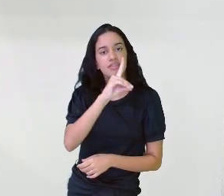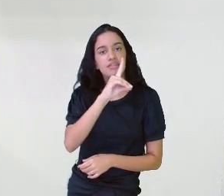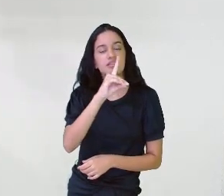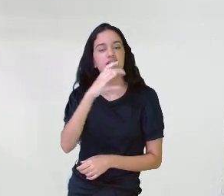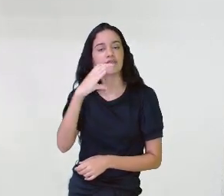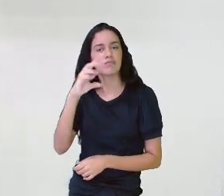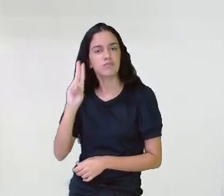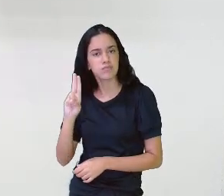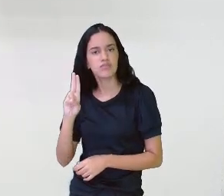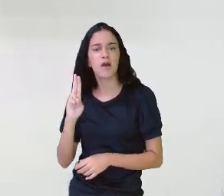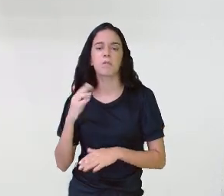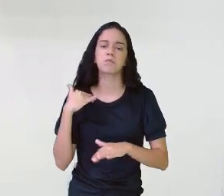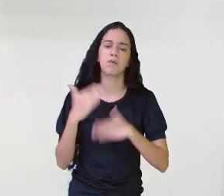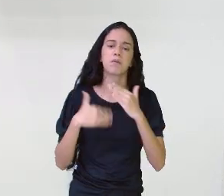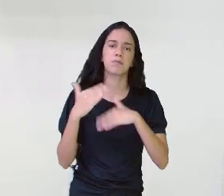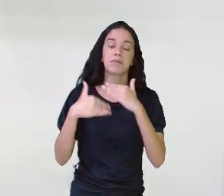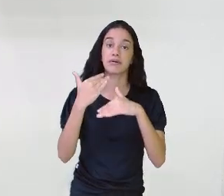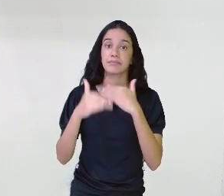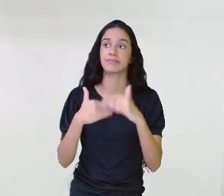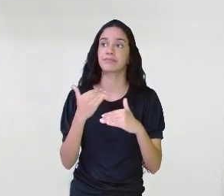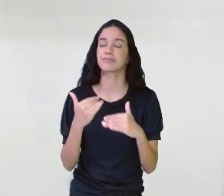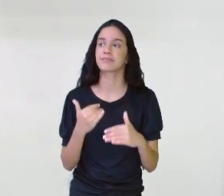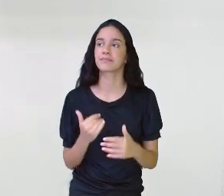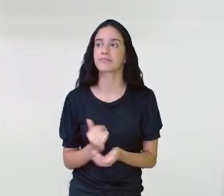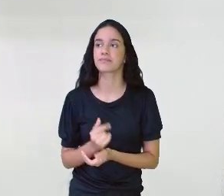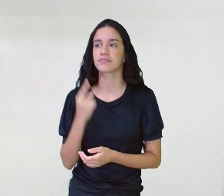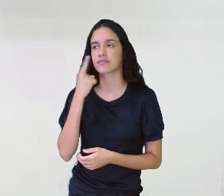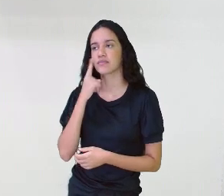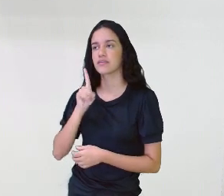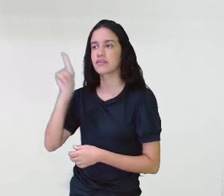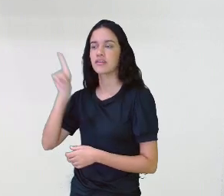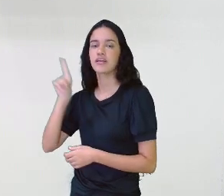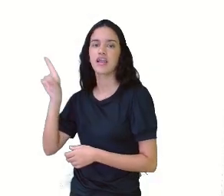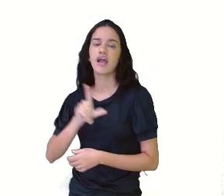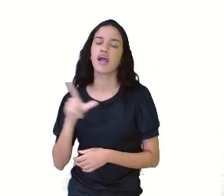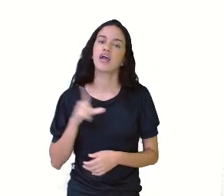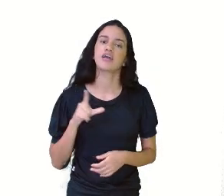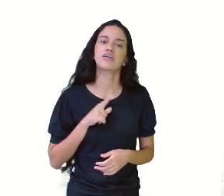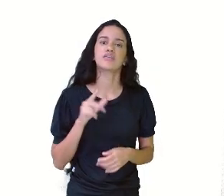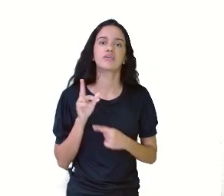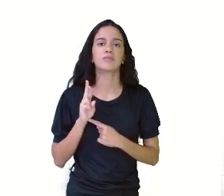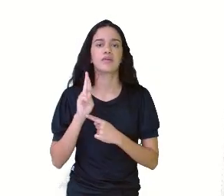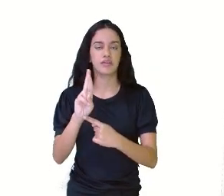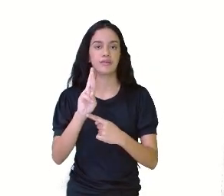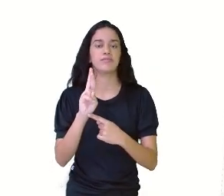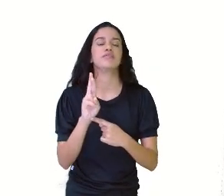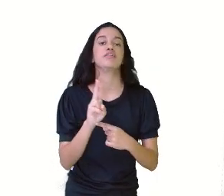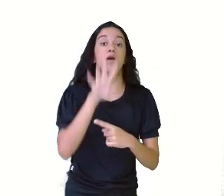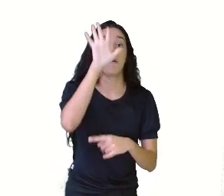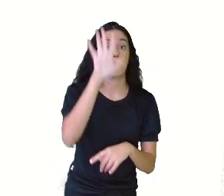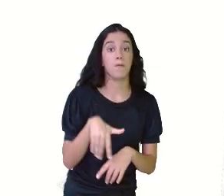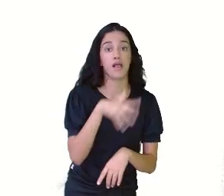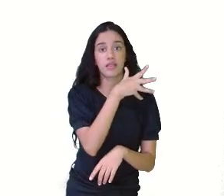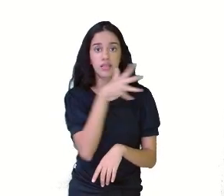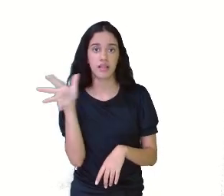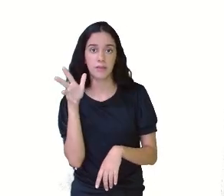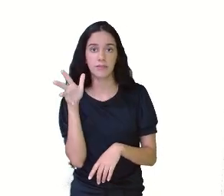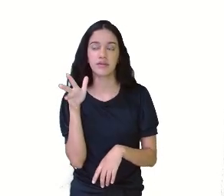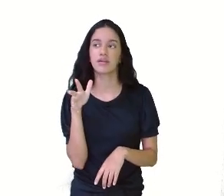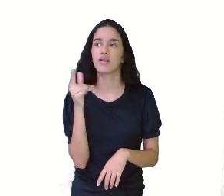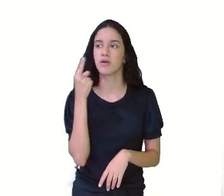E por aí vai, certo? Aqui eu tenho uma representação, uma tabela aqui,